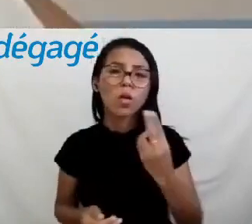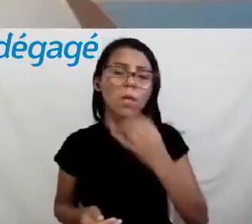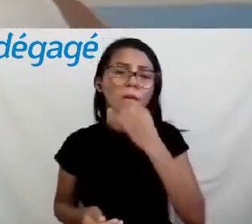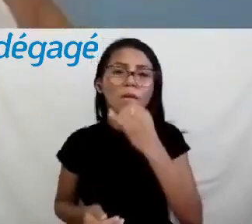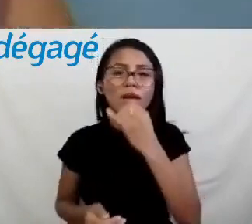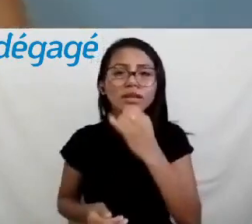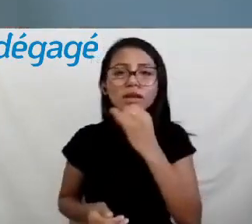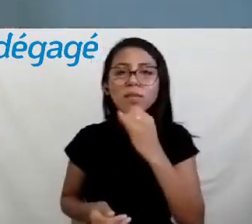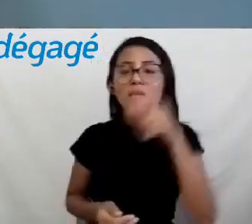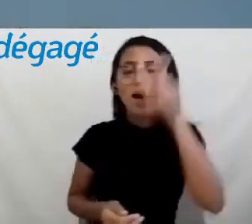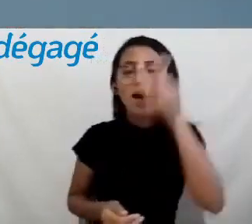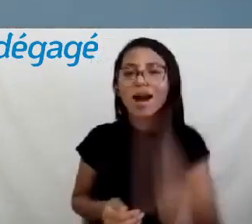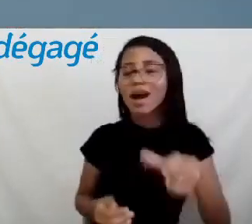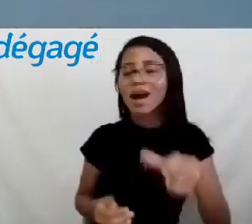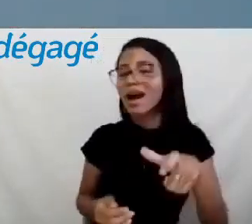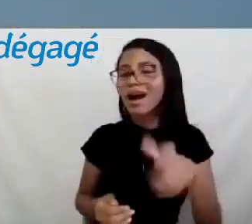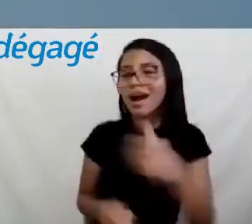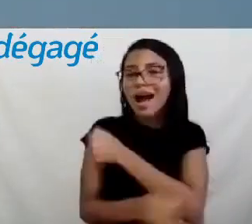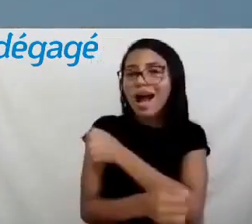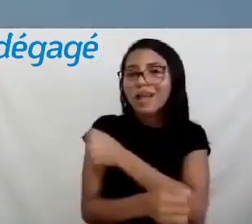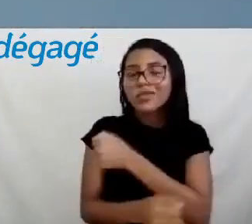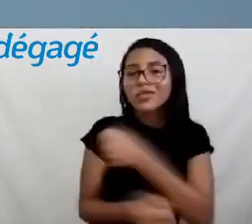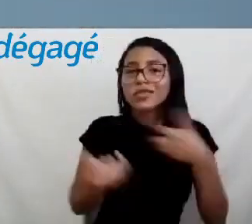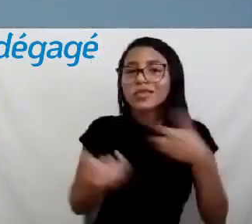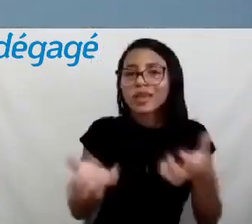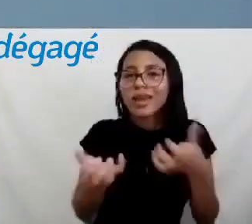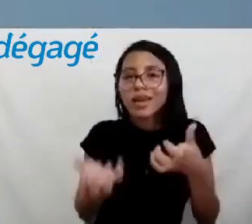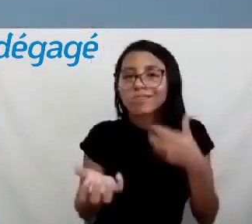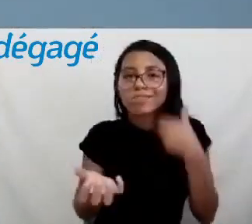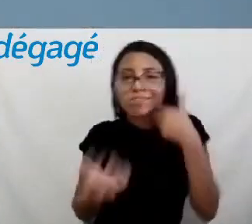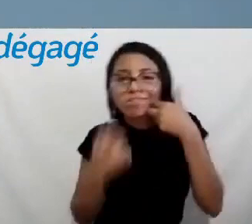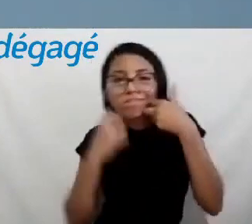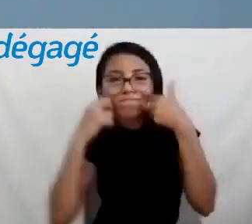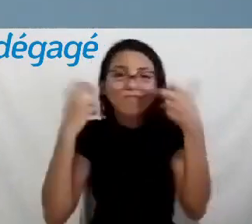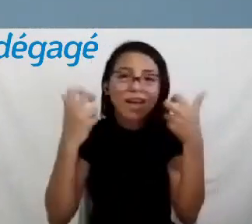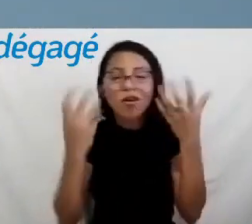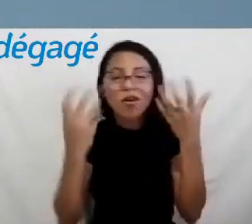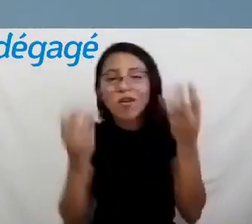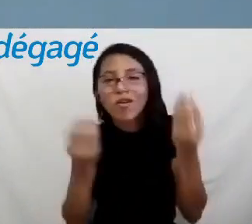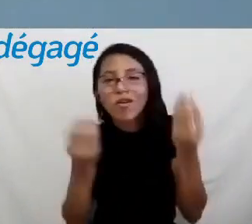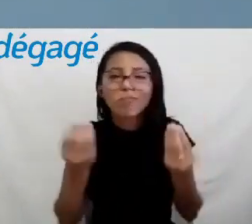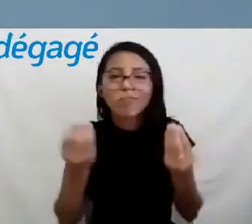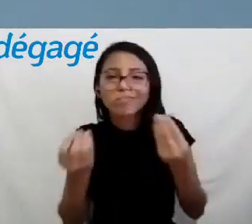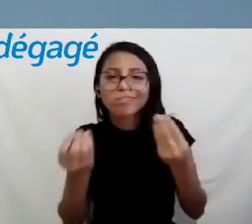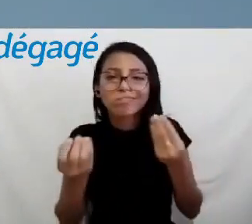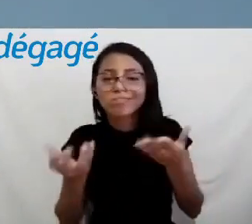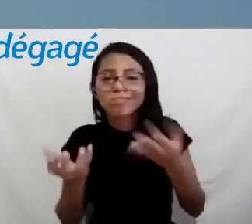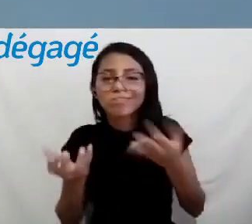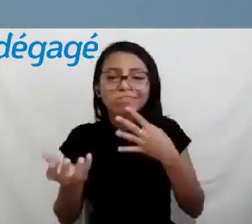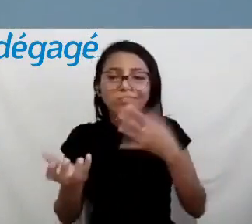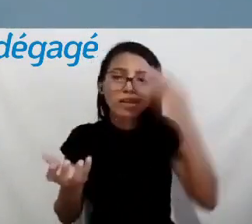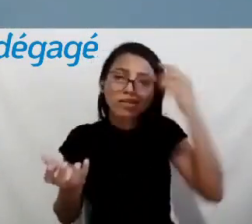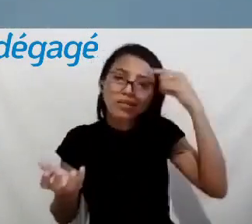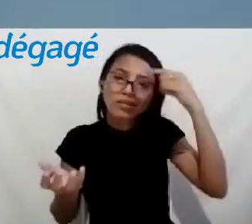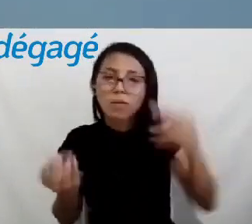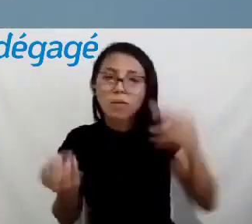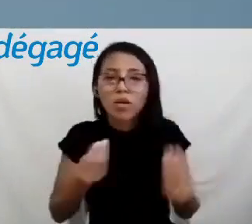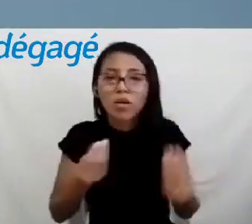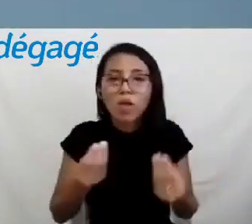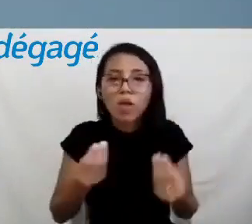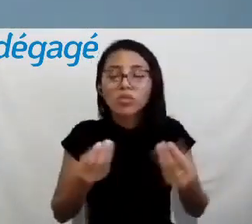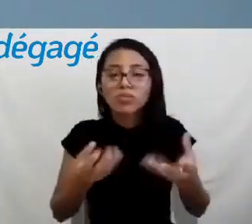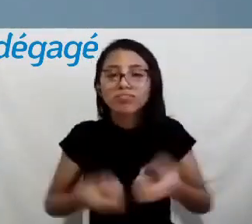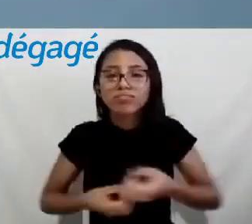lógico, né, e nem sempre, né, nem sempre ali a gente está, enfim,